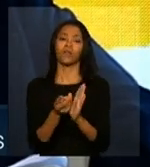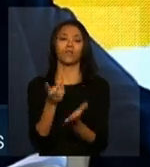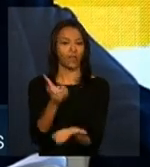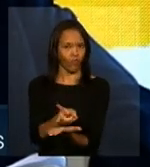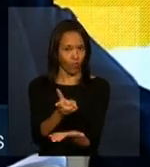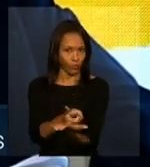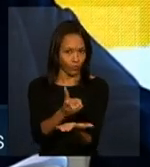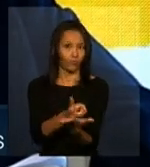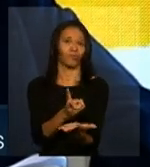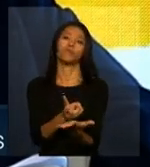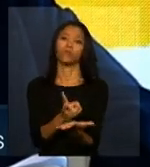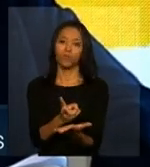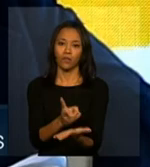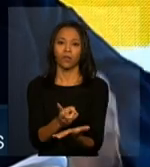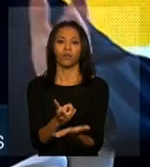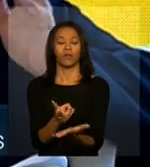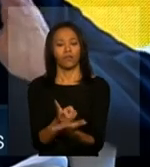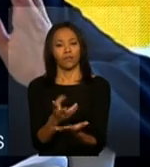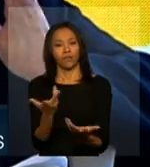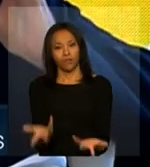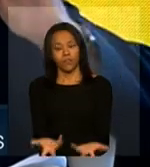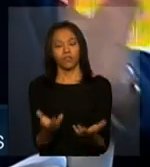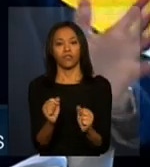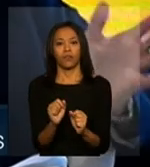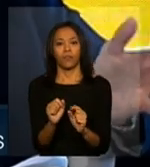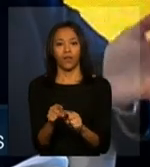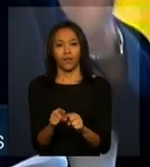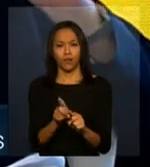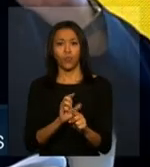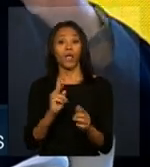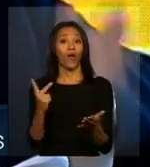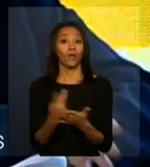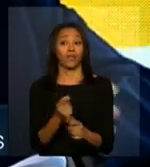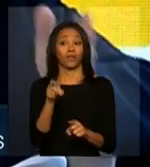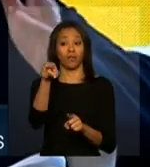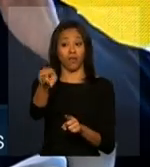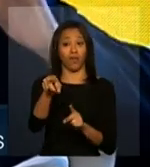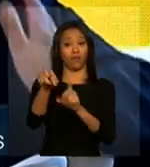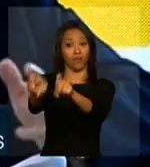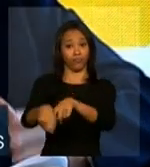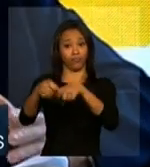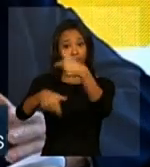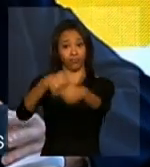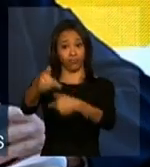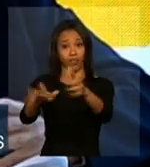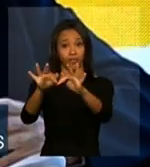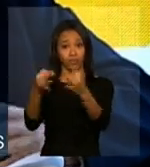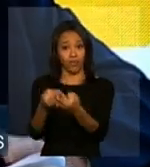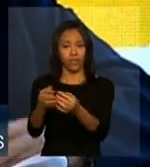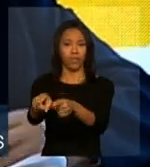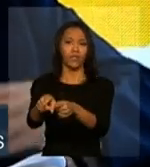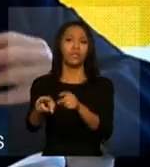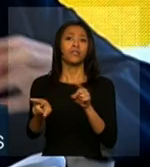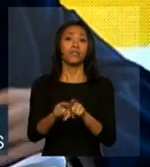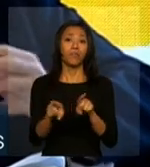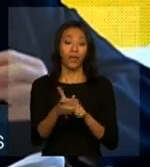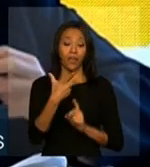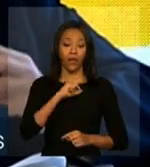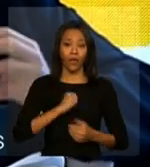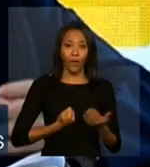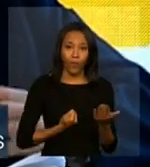preservadas, seja pela ligação da ponta da produção ao consumo, como eu colocava,